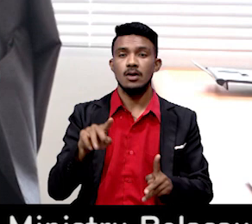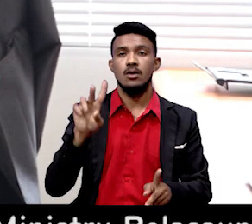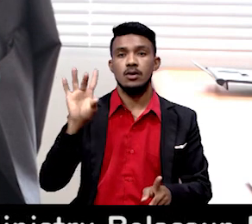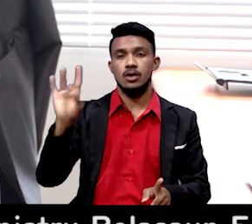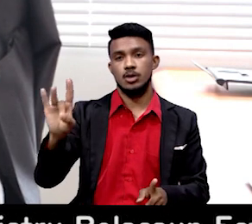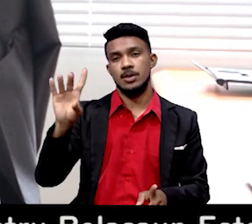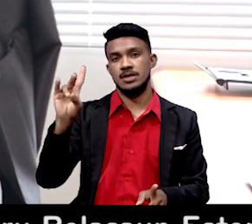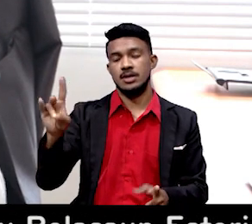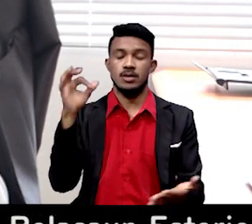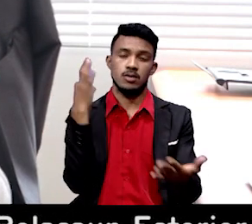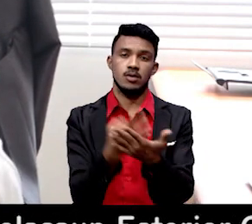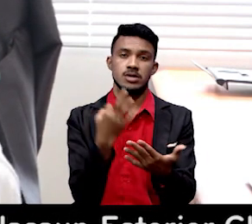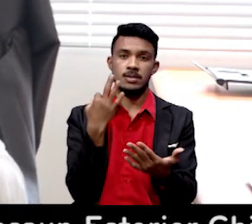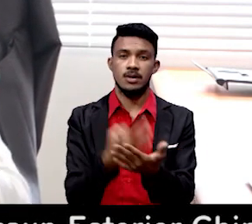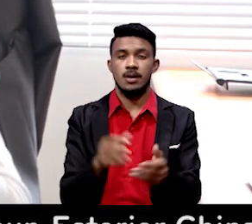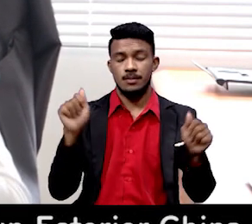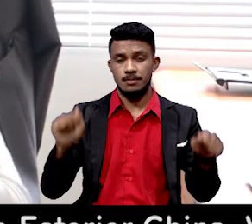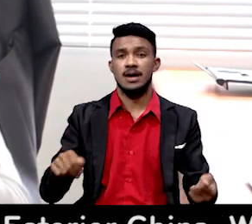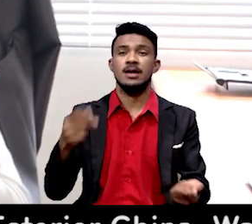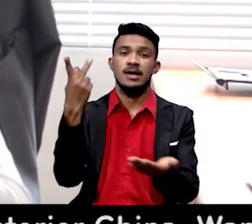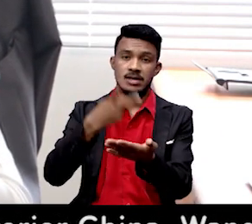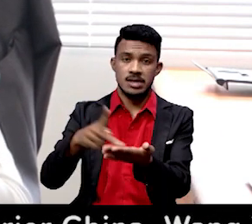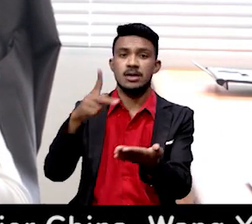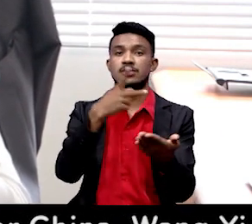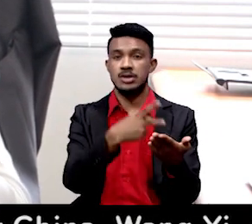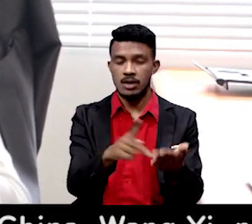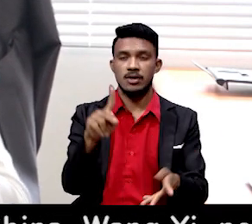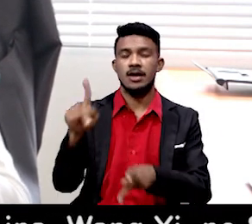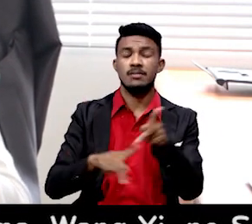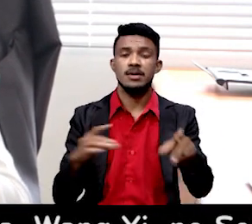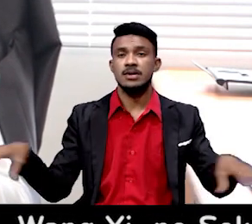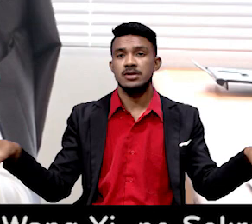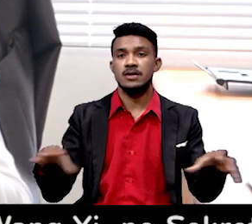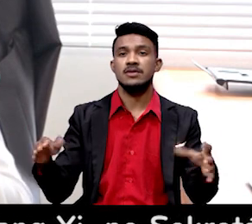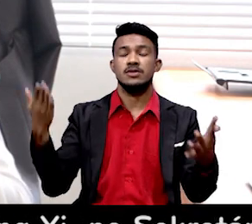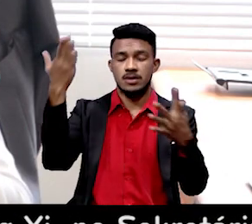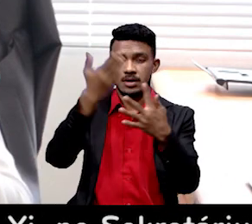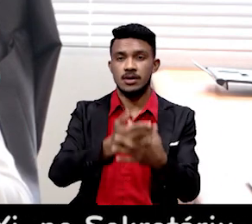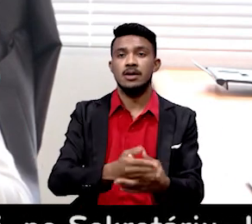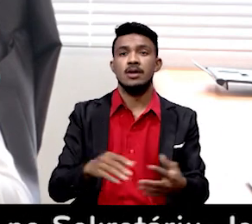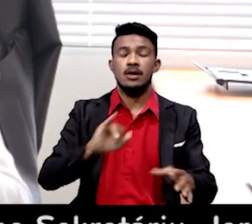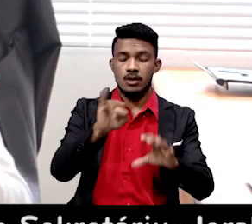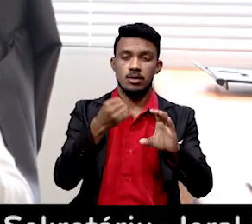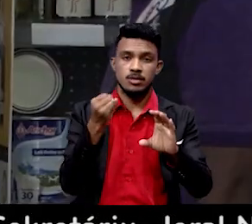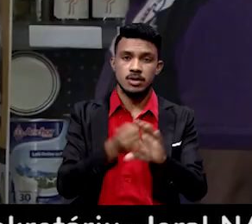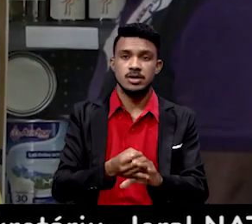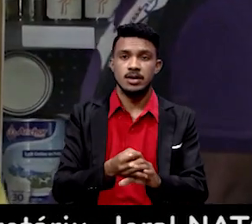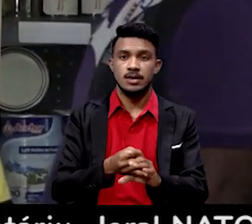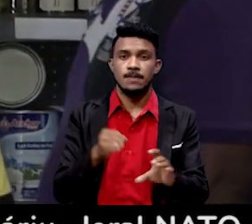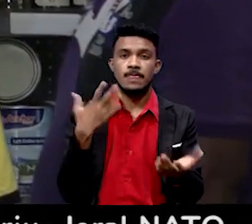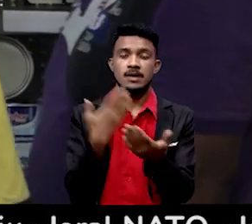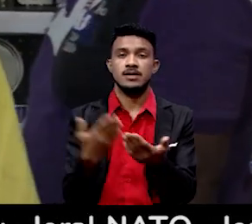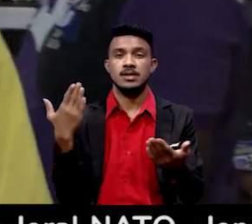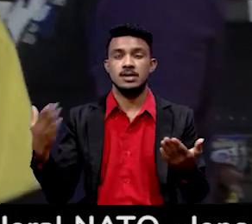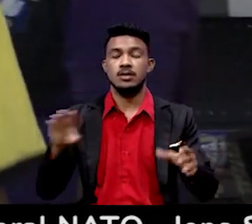para minha orçamento nem minha bela selo minha trabalhador ser não existe incluímos a tu máquina a companhia de